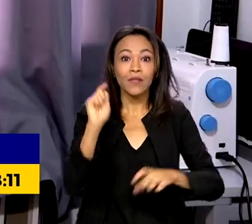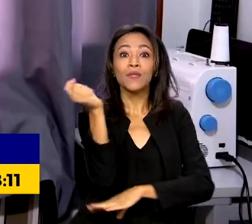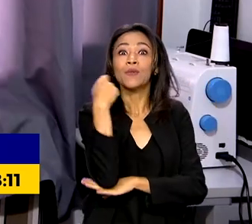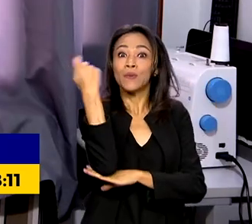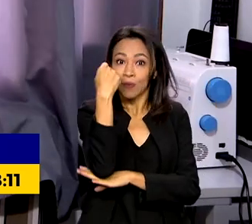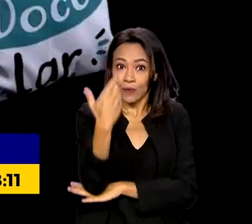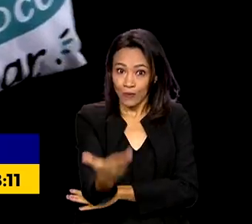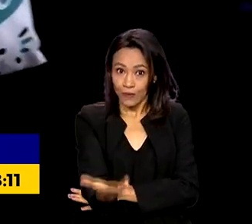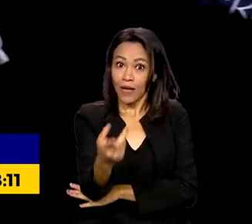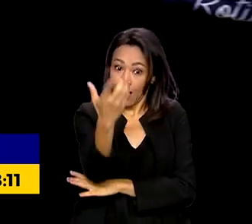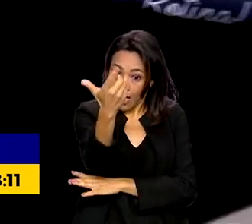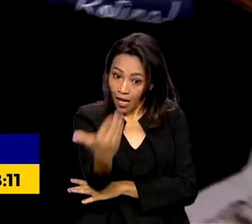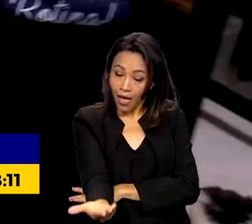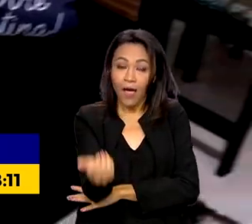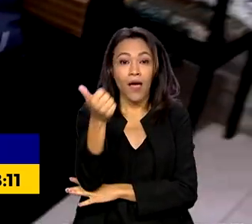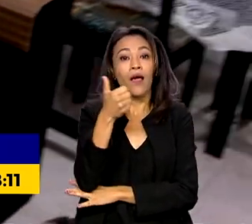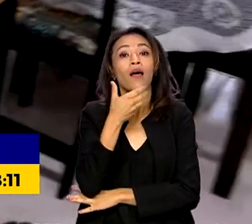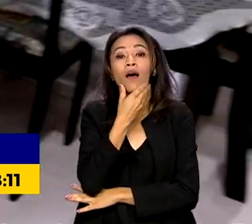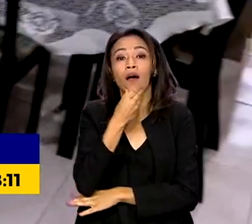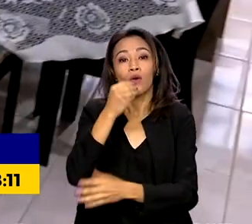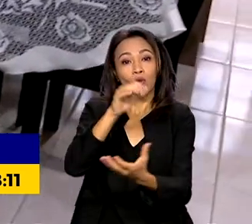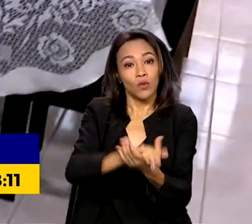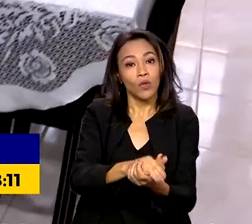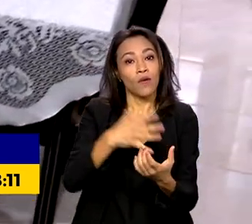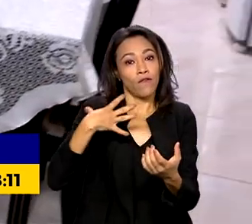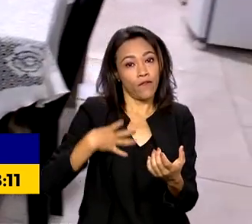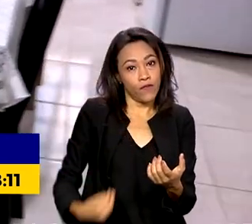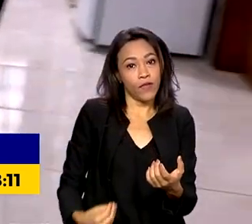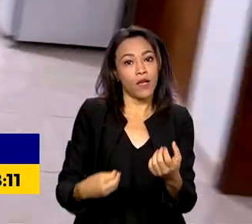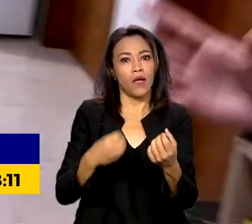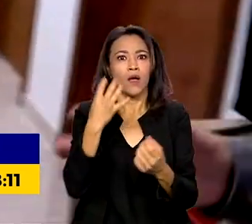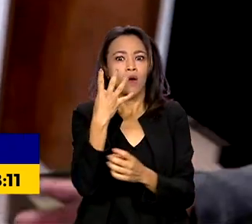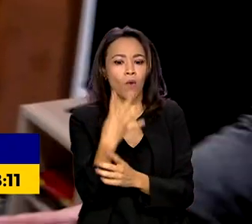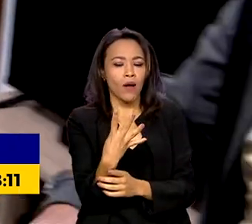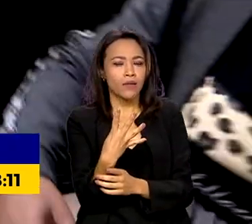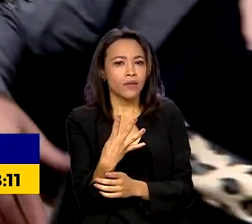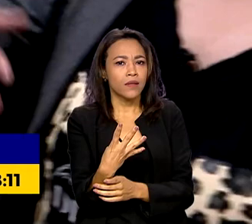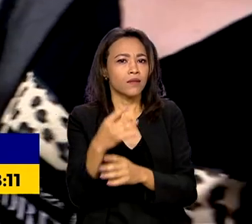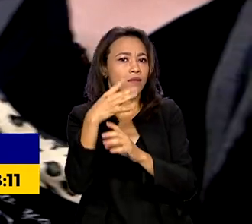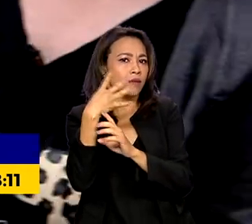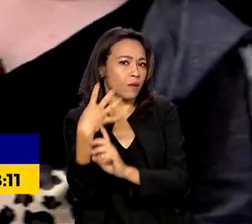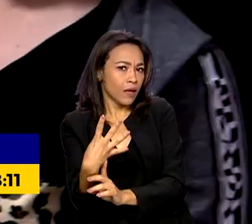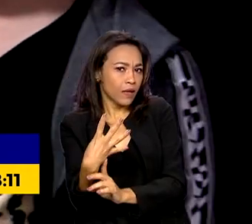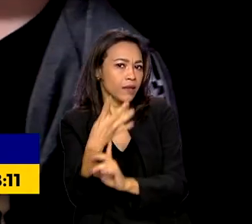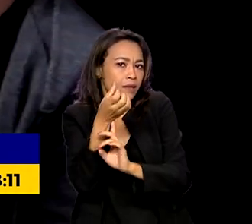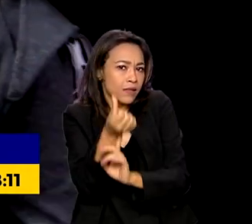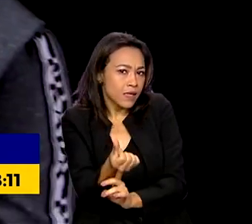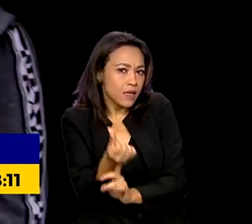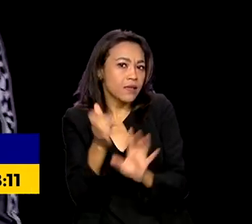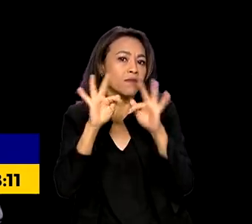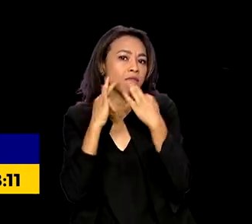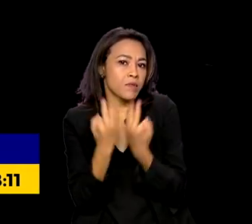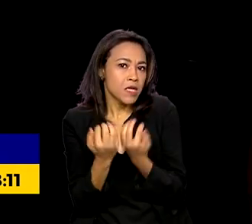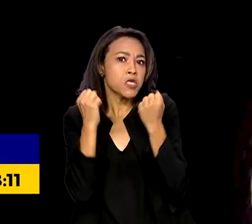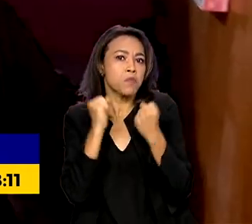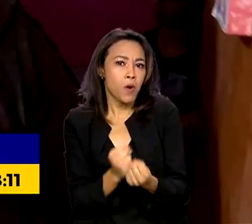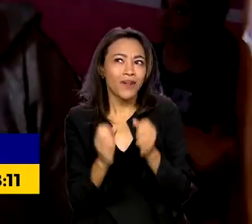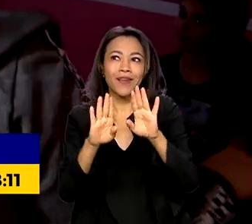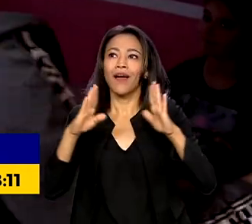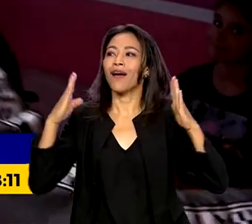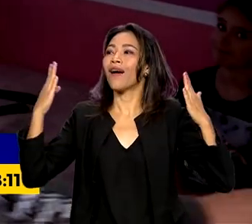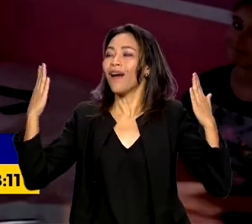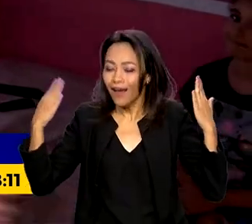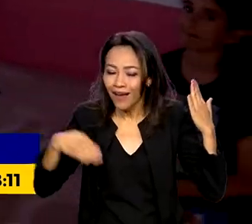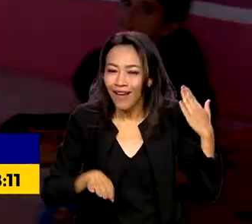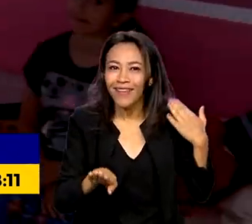do Sul. Ela, o marido e a filha estão entre as 446 famílias que já podem abrir as portas para